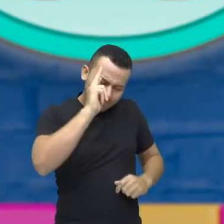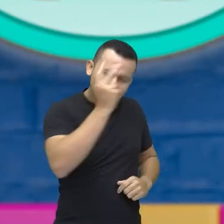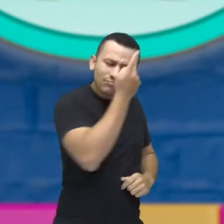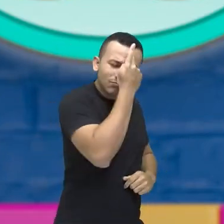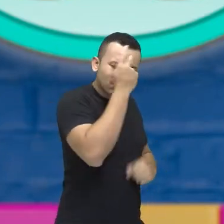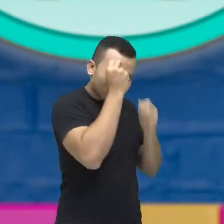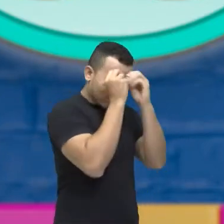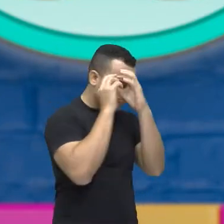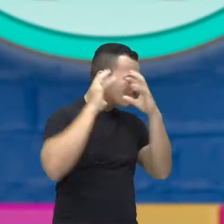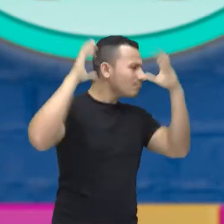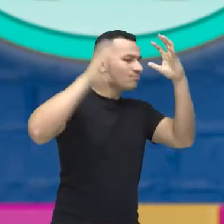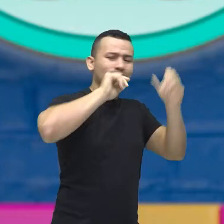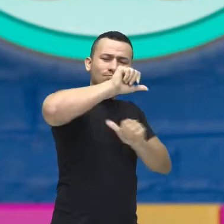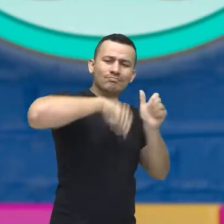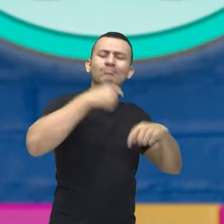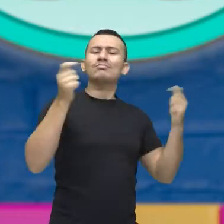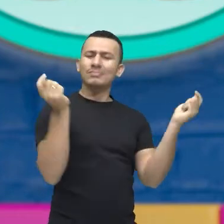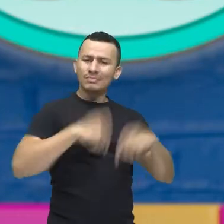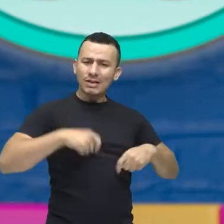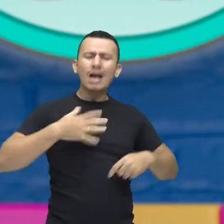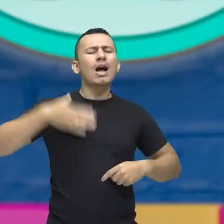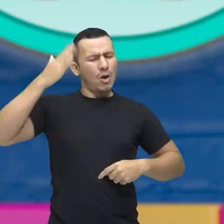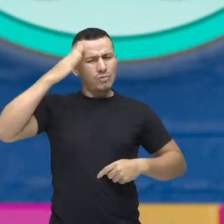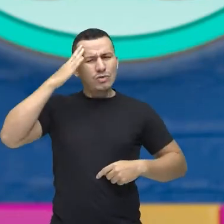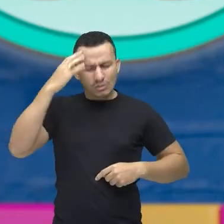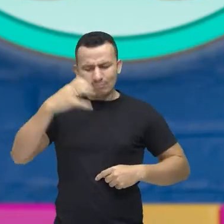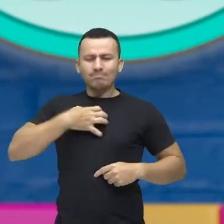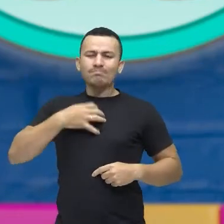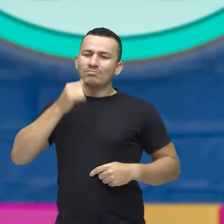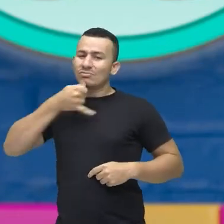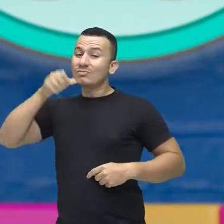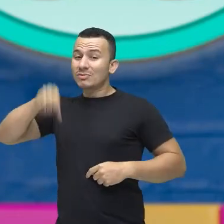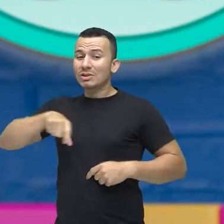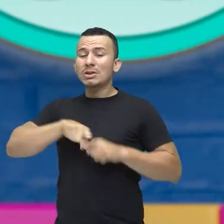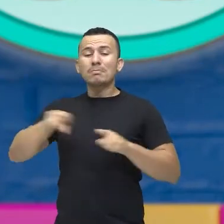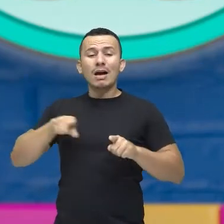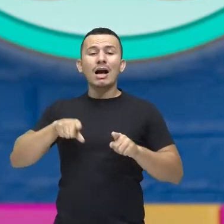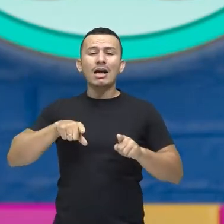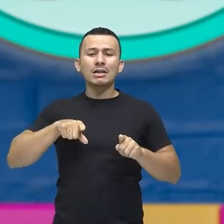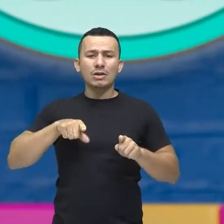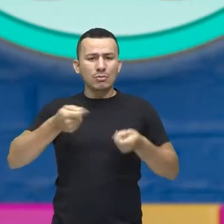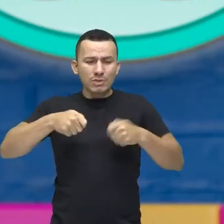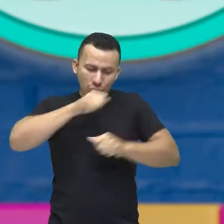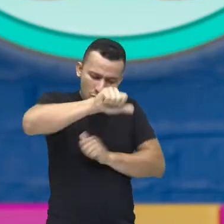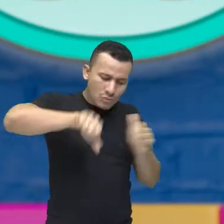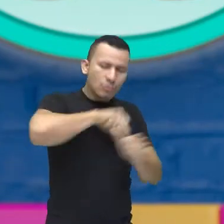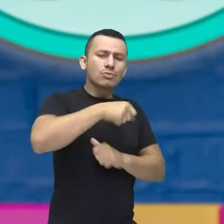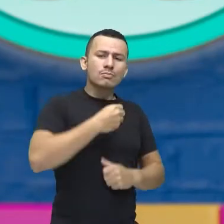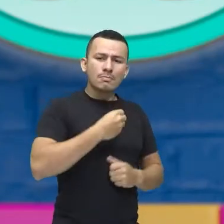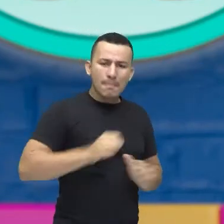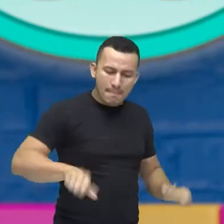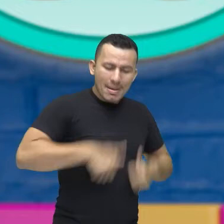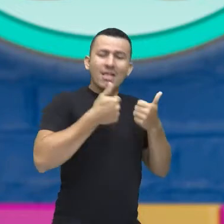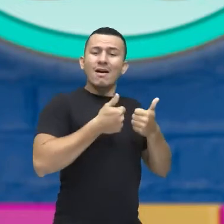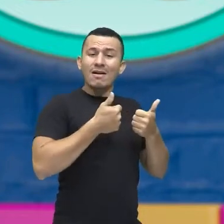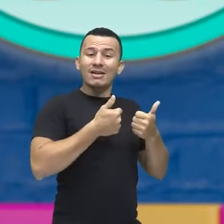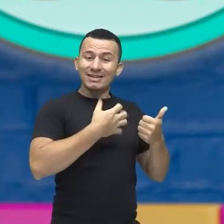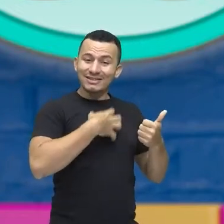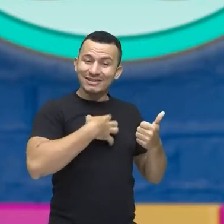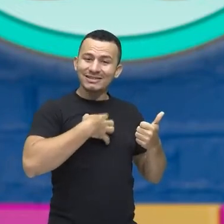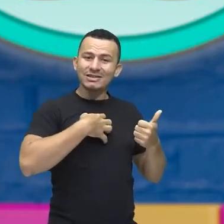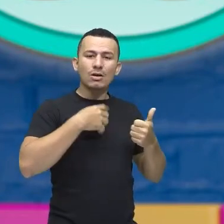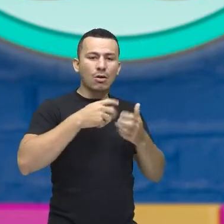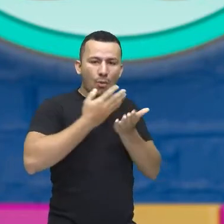triste, reconheço que estou triste, não estou negando o meu sofrimento, mas eu vou ficar bem, eu preciso ficar bem. Então, eu começo a trabalhar